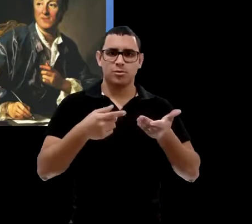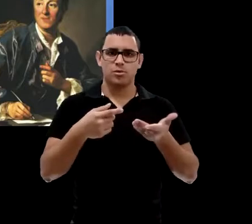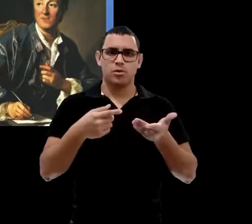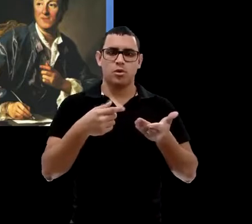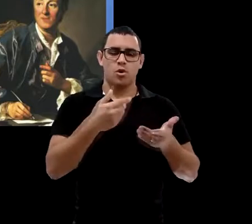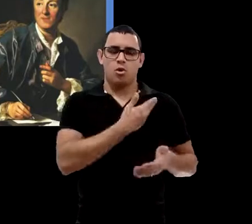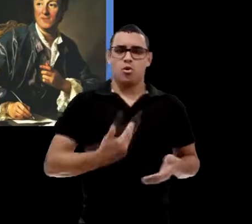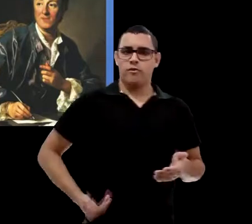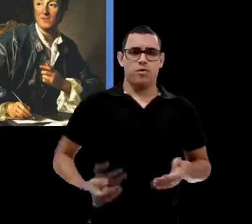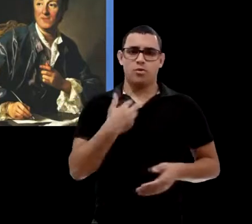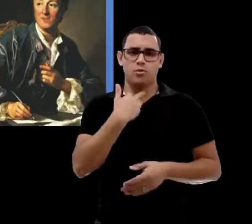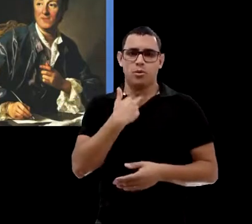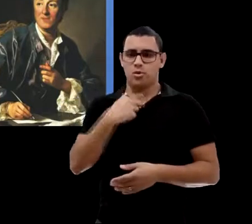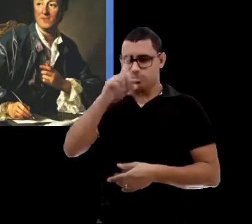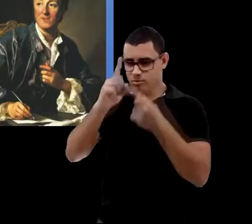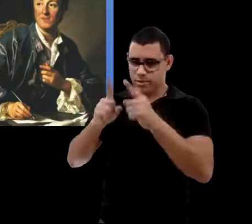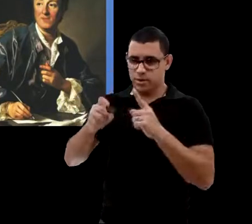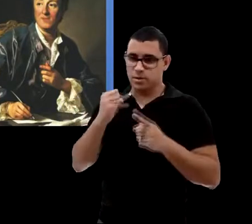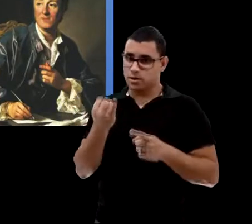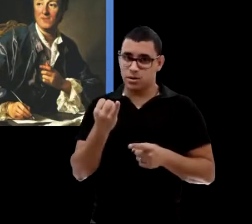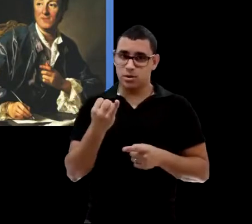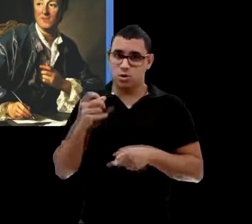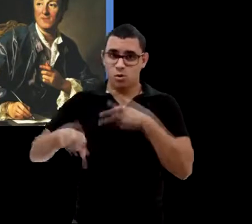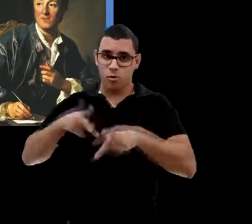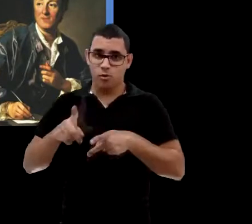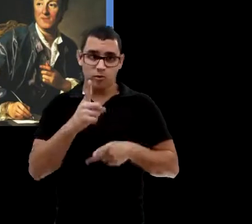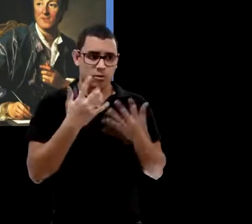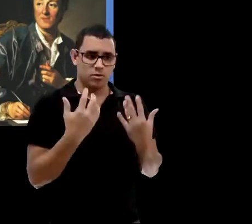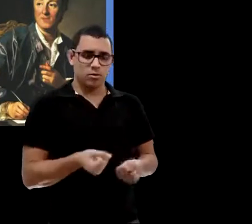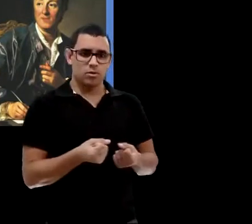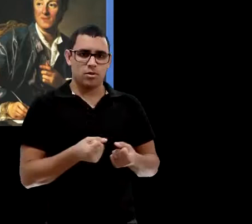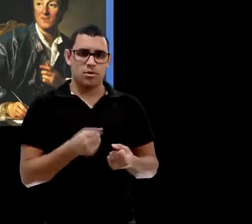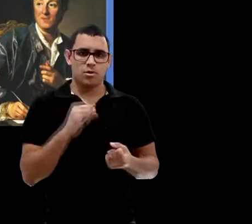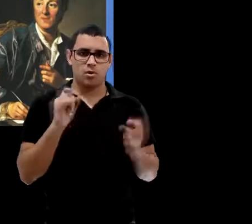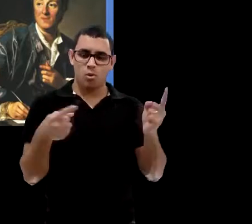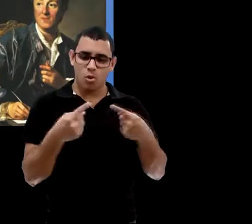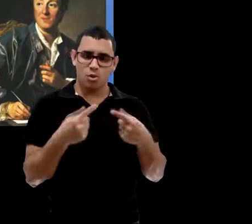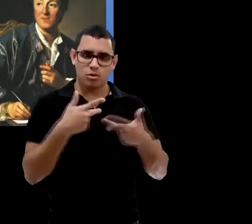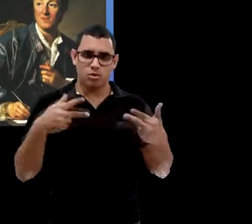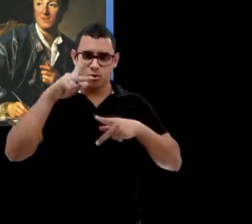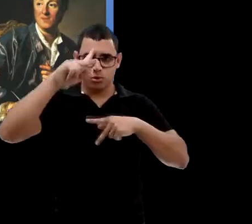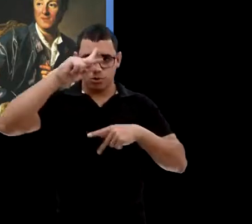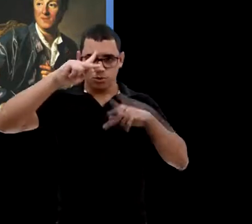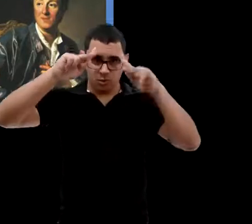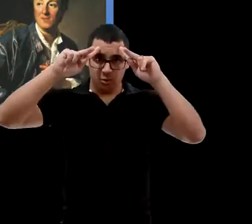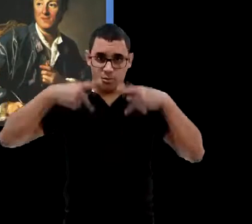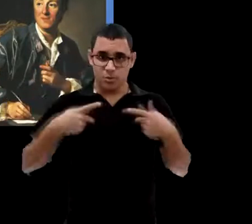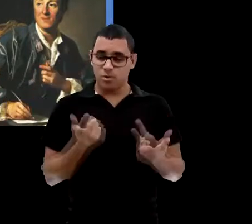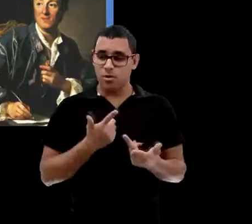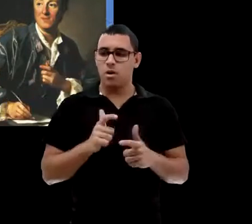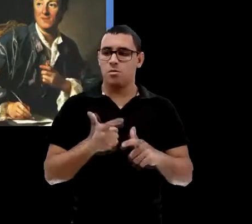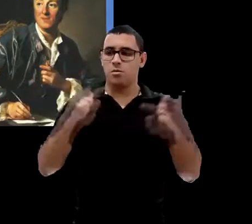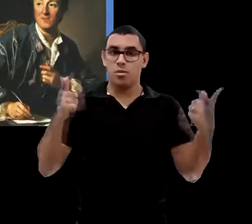e a população, quer dizer, o governo não pode governar sem autorização da população, né, contra os interesses da população. É nesse sentido aí que fala